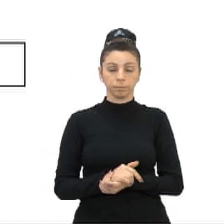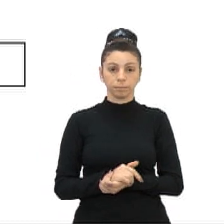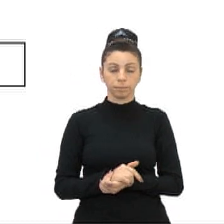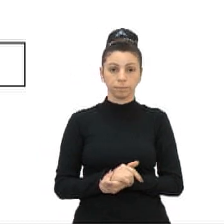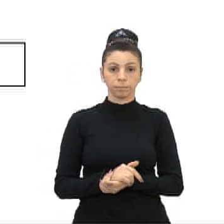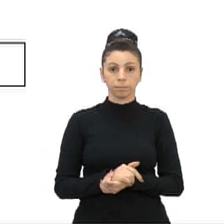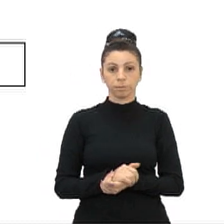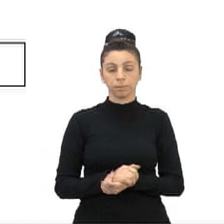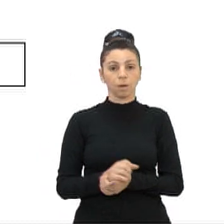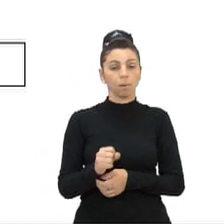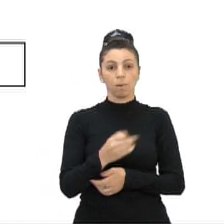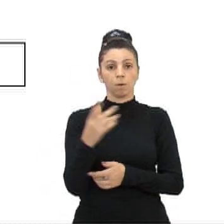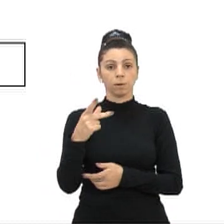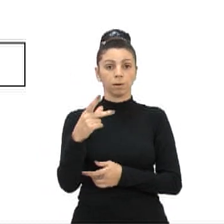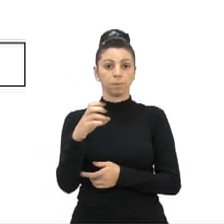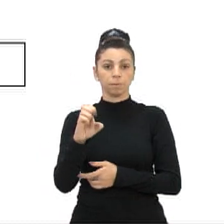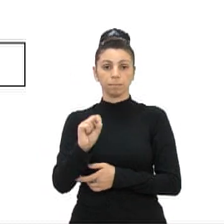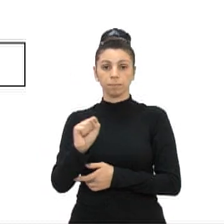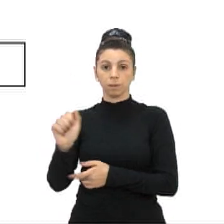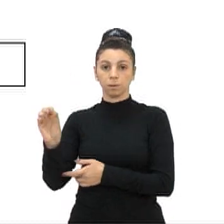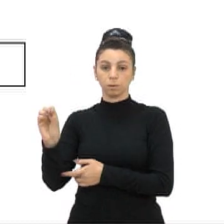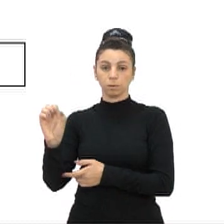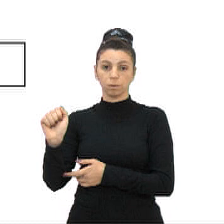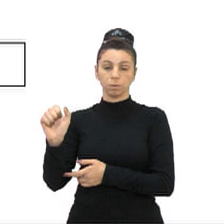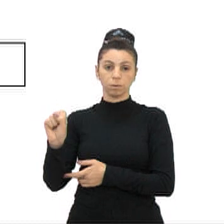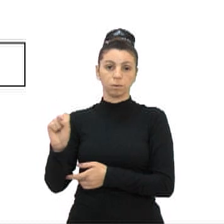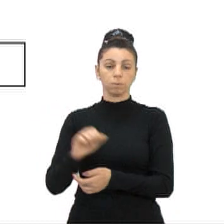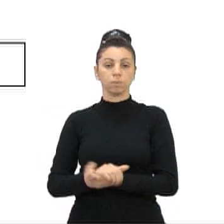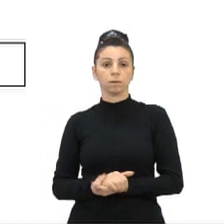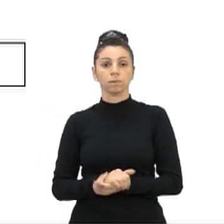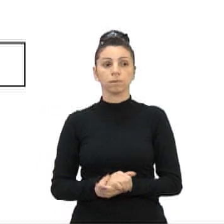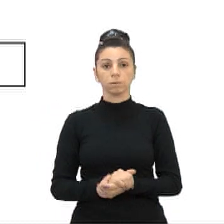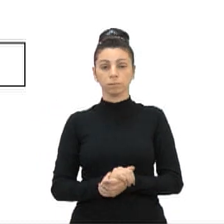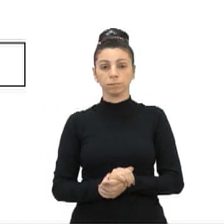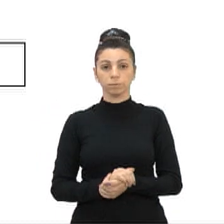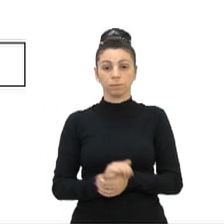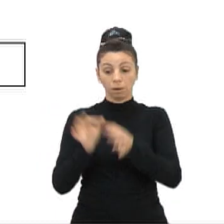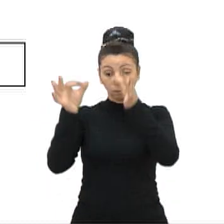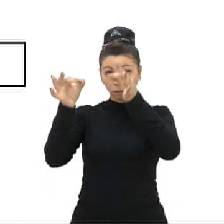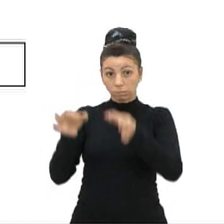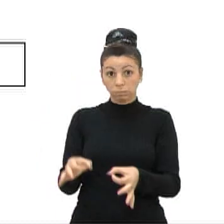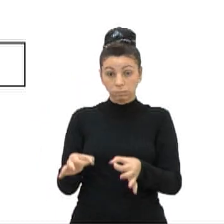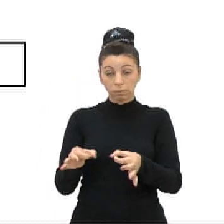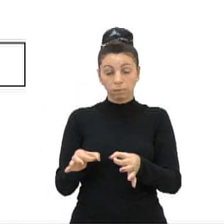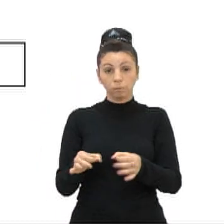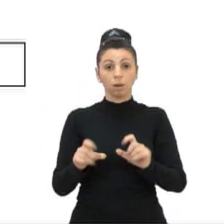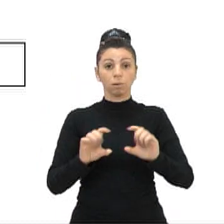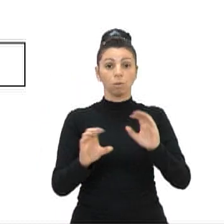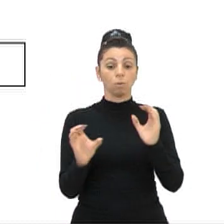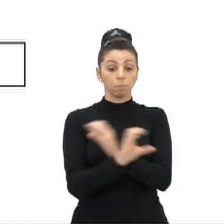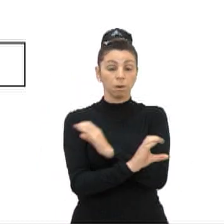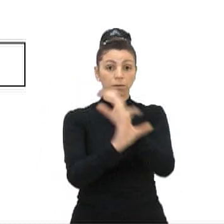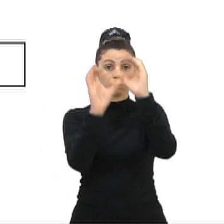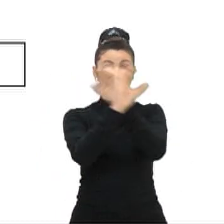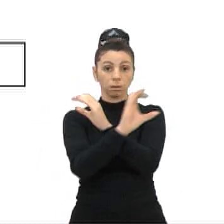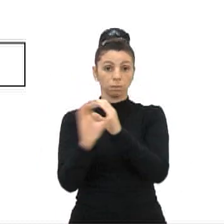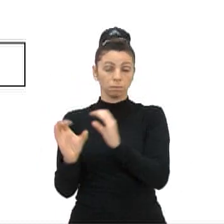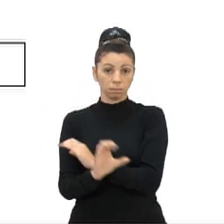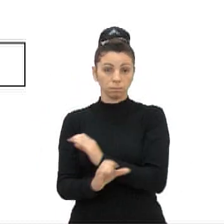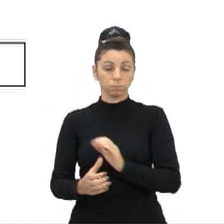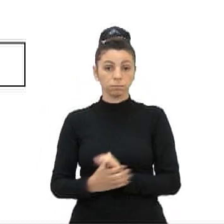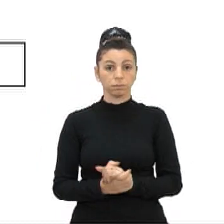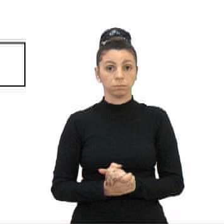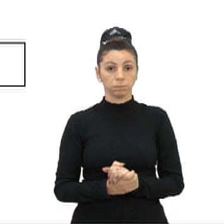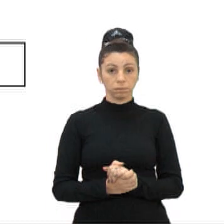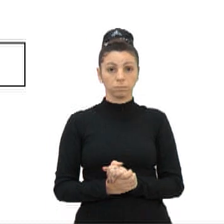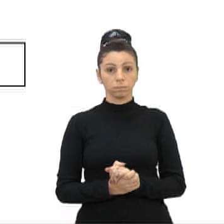demais pessoas, utiliza-se a flexão verbal na íntegra do modo, vocês vão completar. E o imperativo